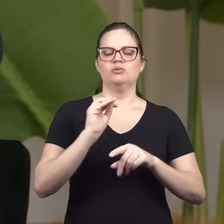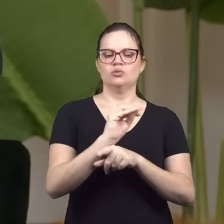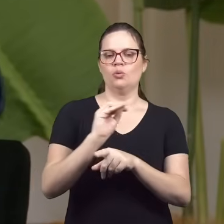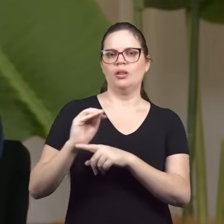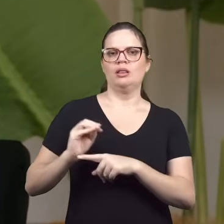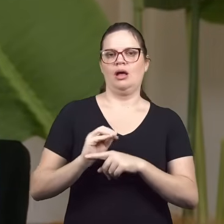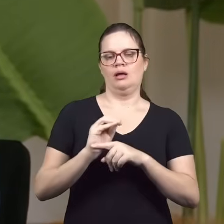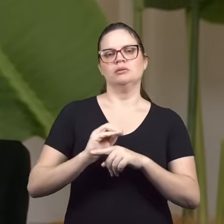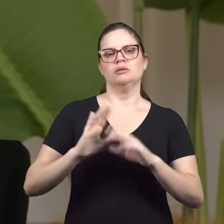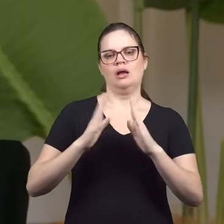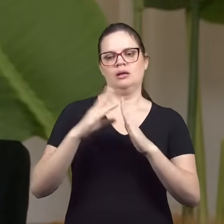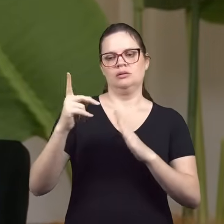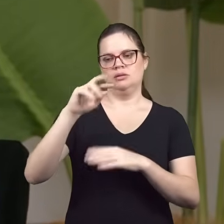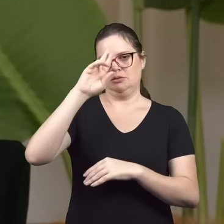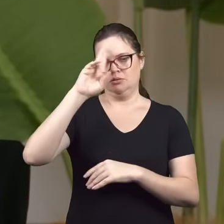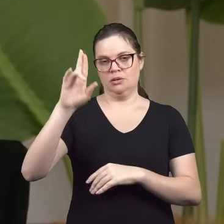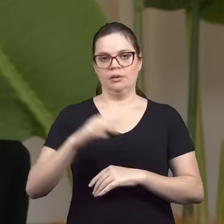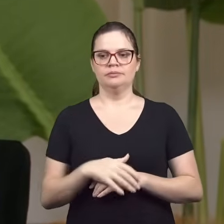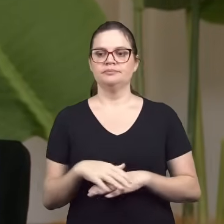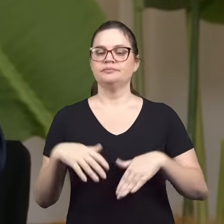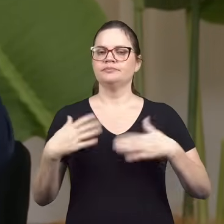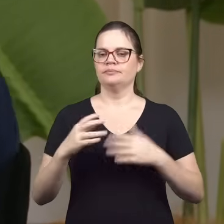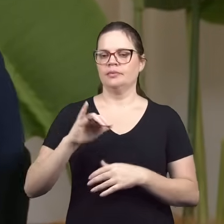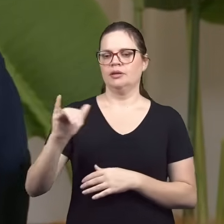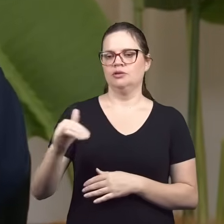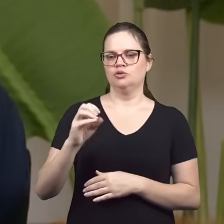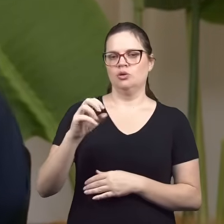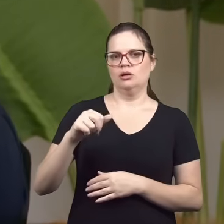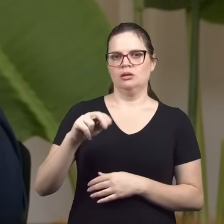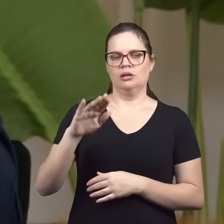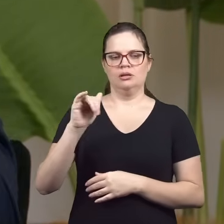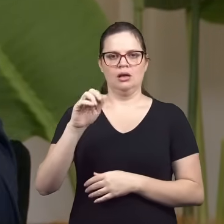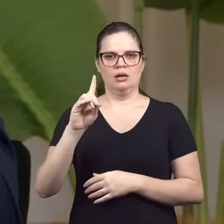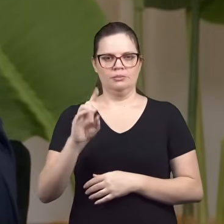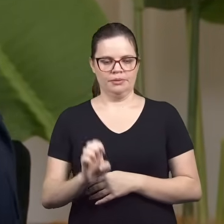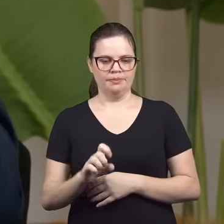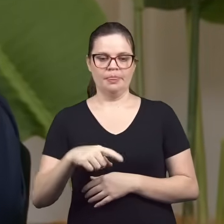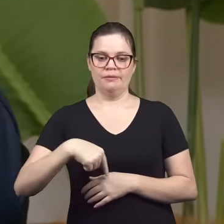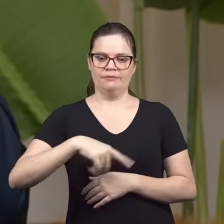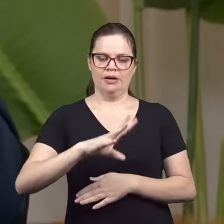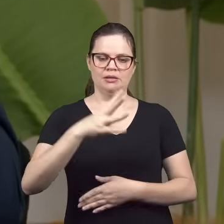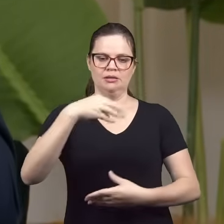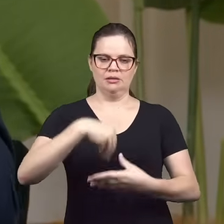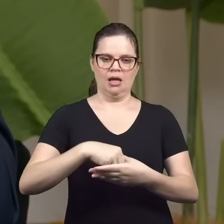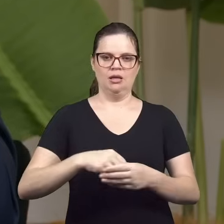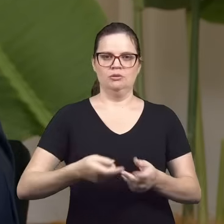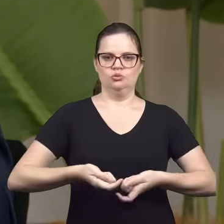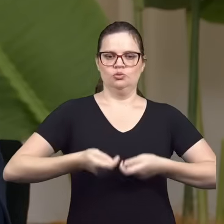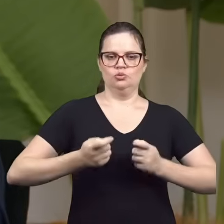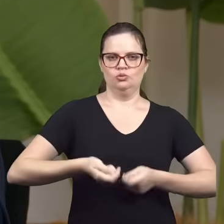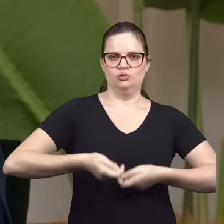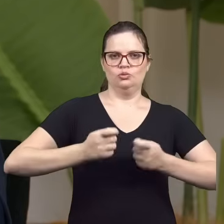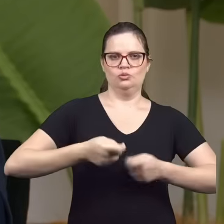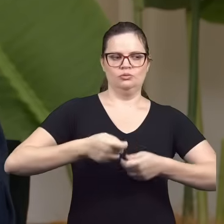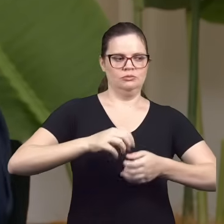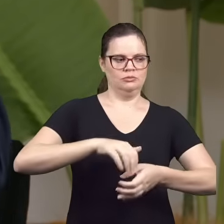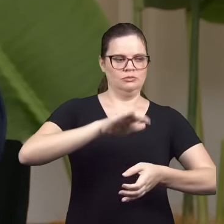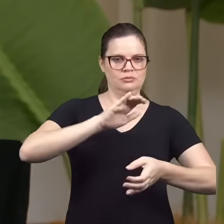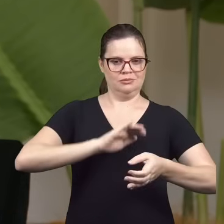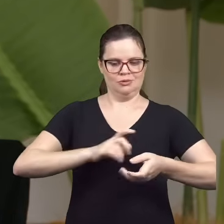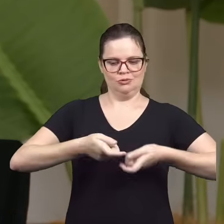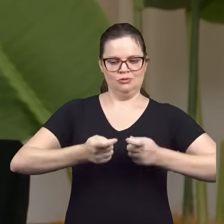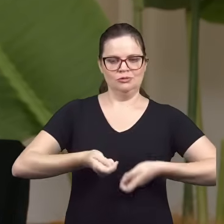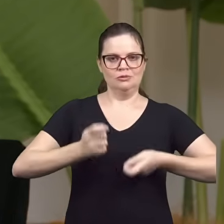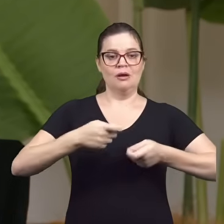Então, a partir daquele momento, Jonadab ele sobe no carro de Jeú e eles vão para Israel,